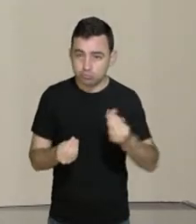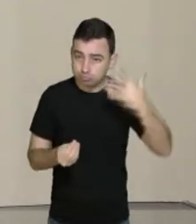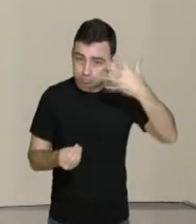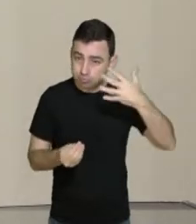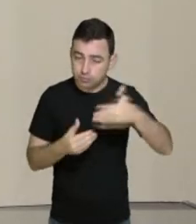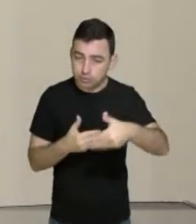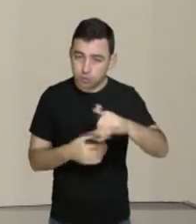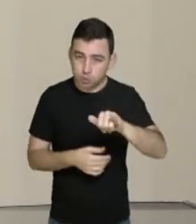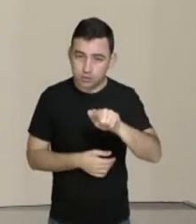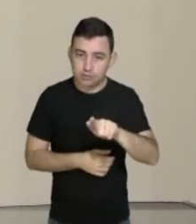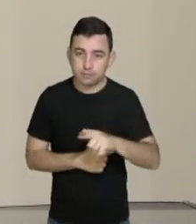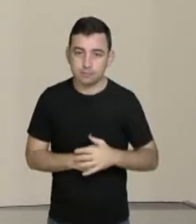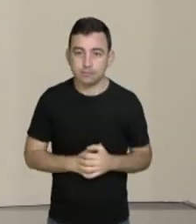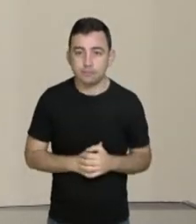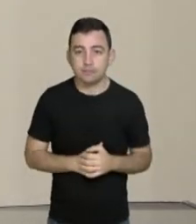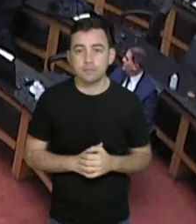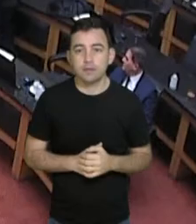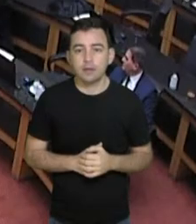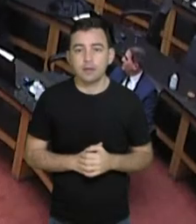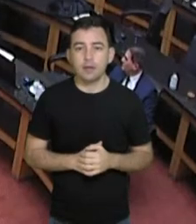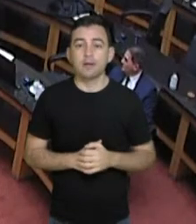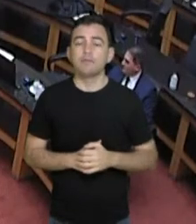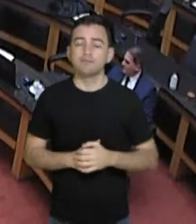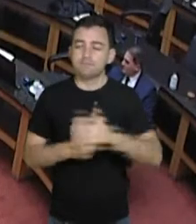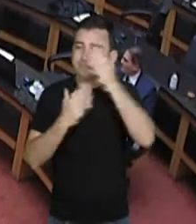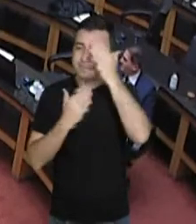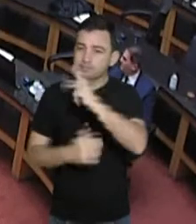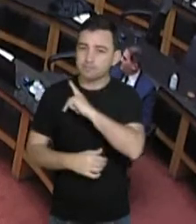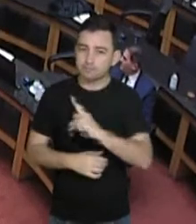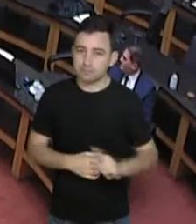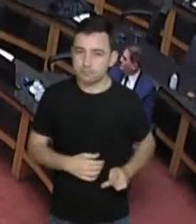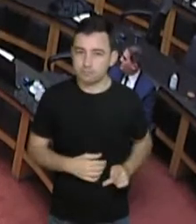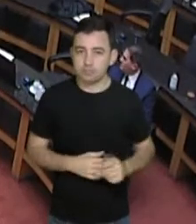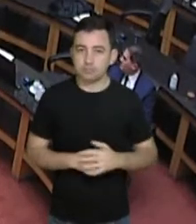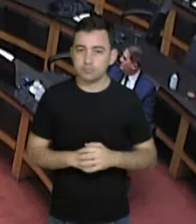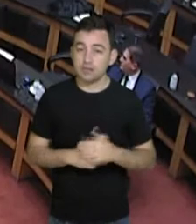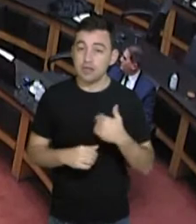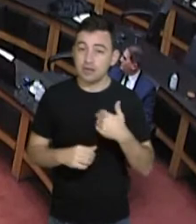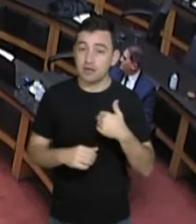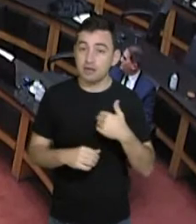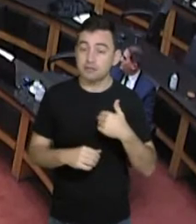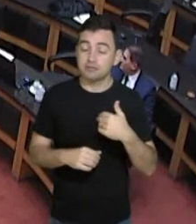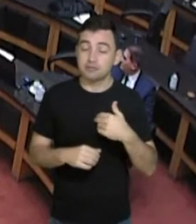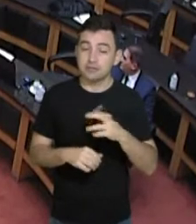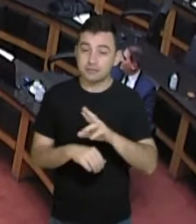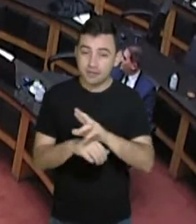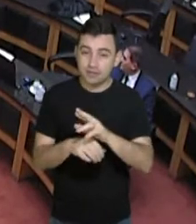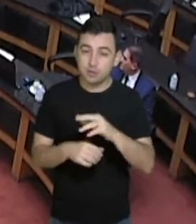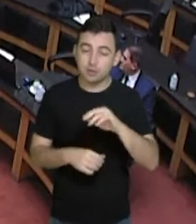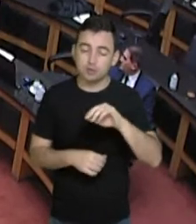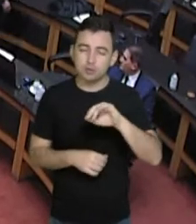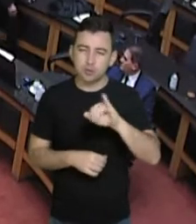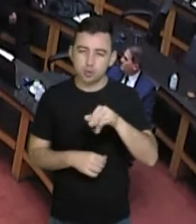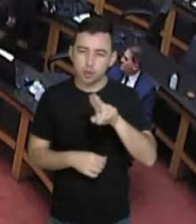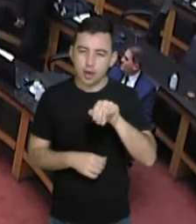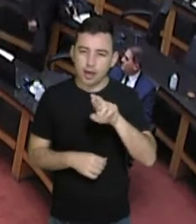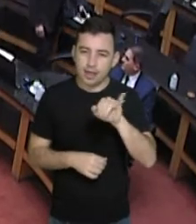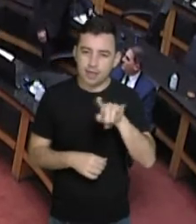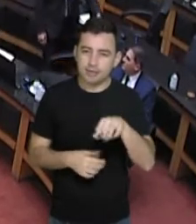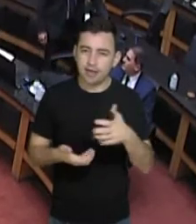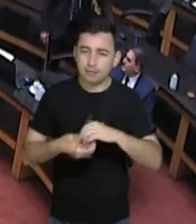Garcia. Muito obrigado, presidente. Em nome do prefeito de Tubarão, Juarez Ponticelli, quero saudar todas